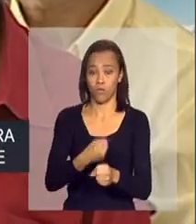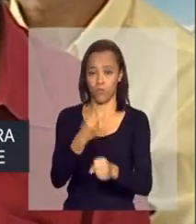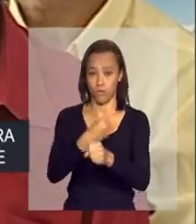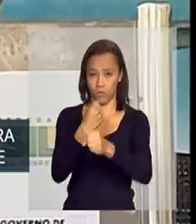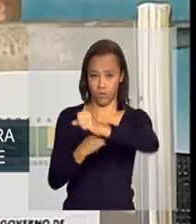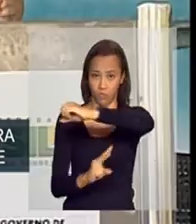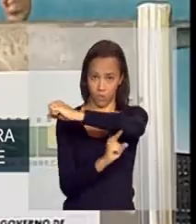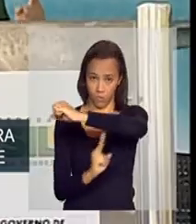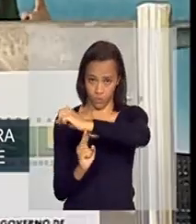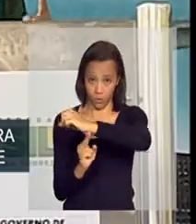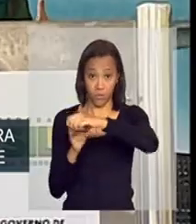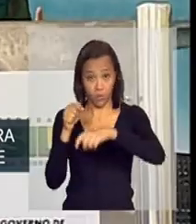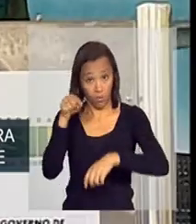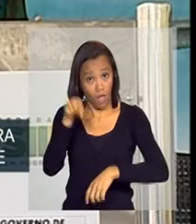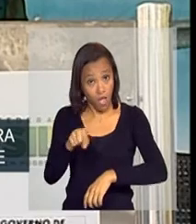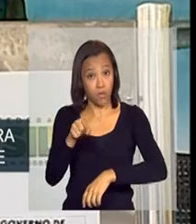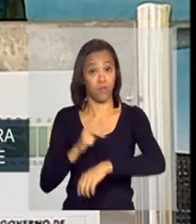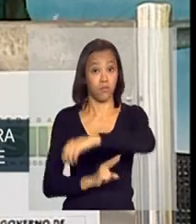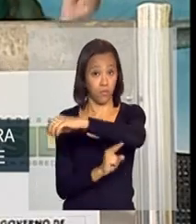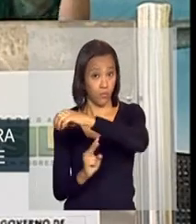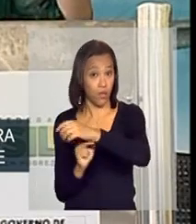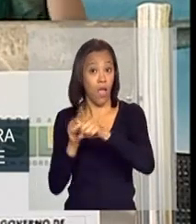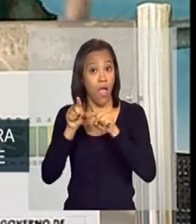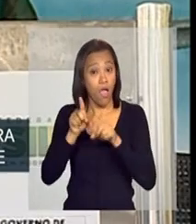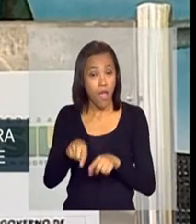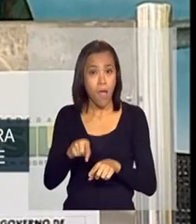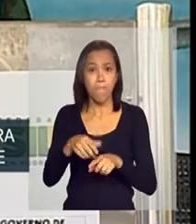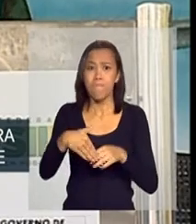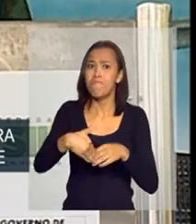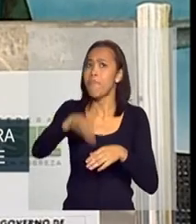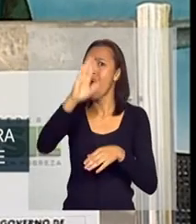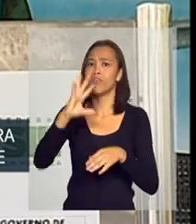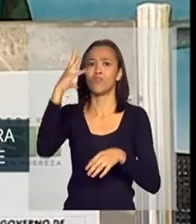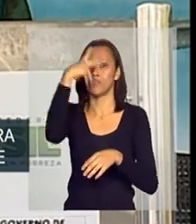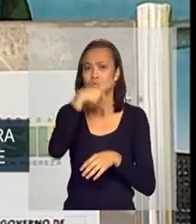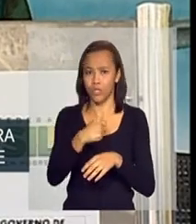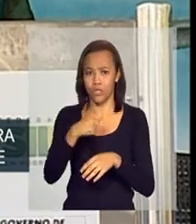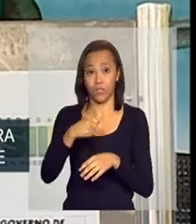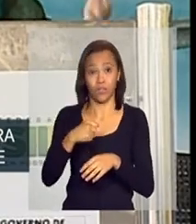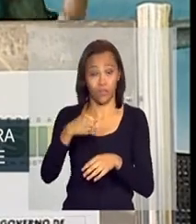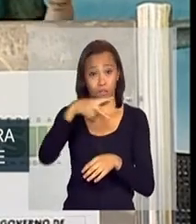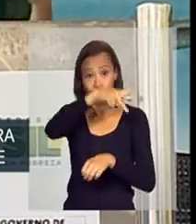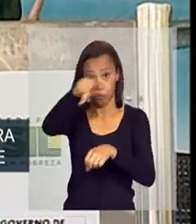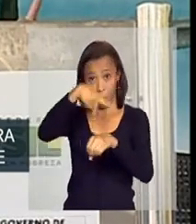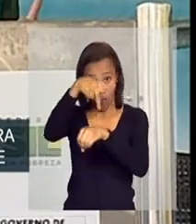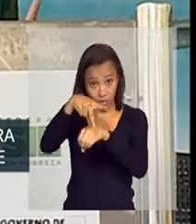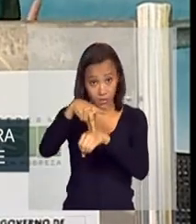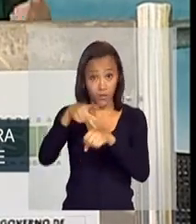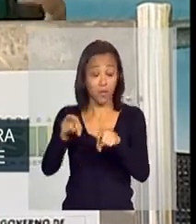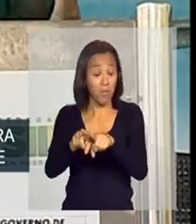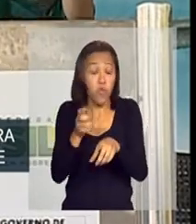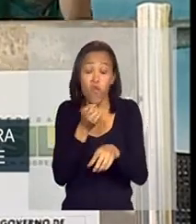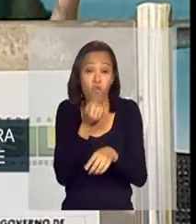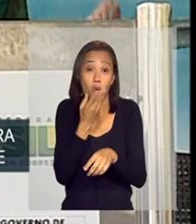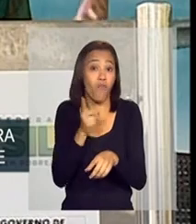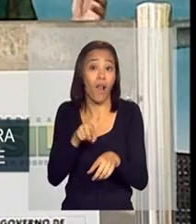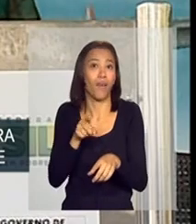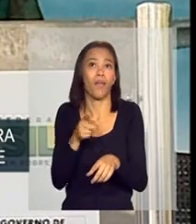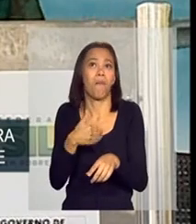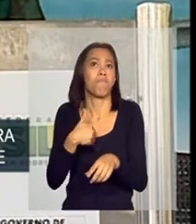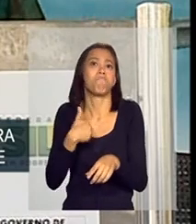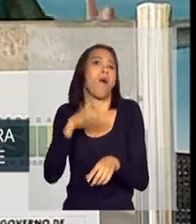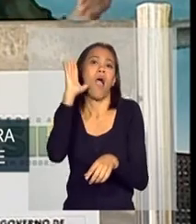Enfim, é uma das pontes, além de ser uma das mais bonitas do nosso país, eu não vou dizer que ela é a